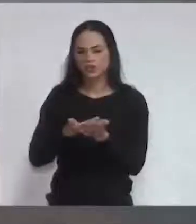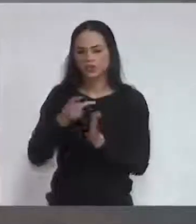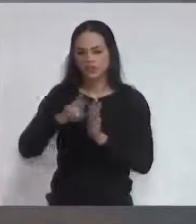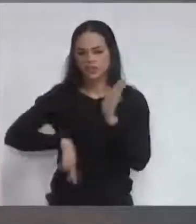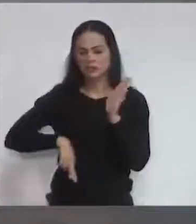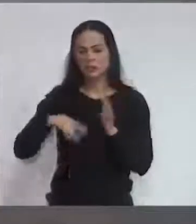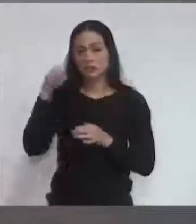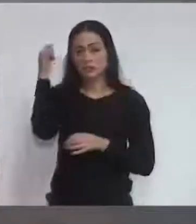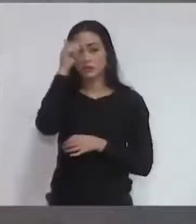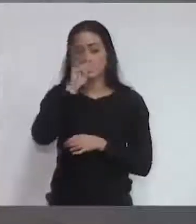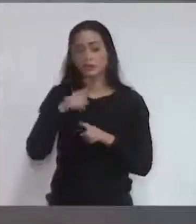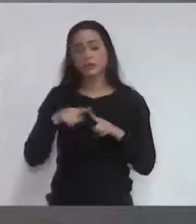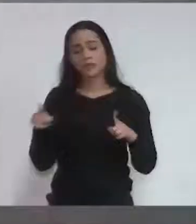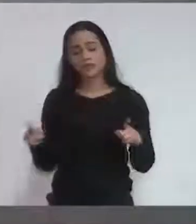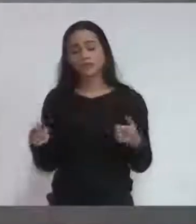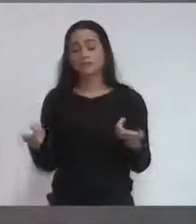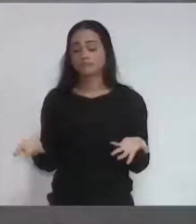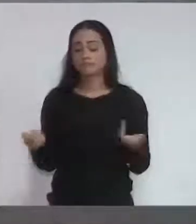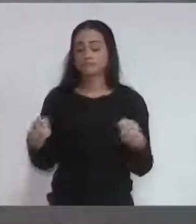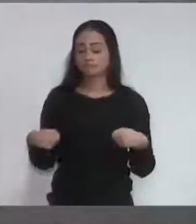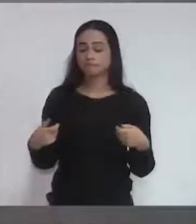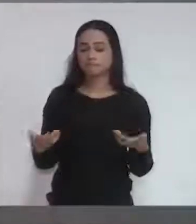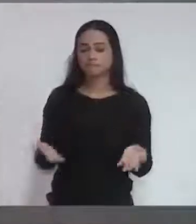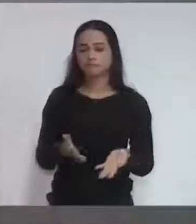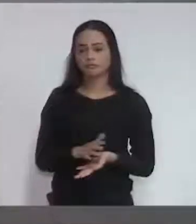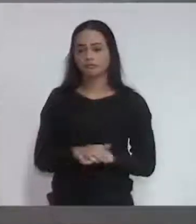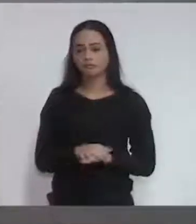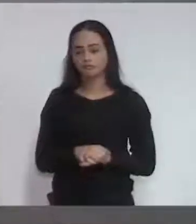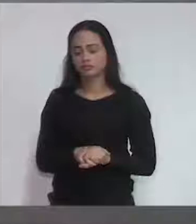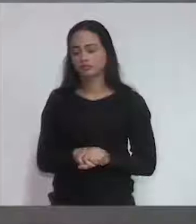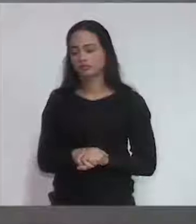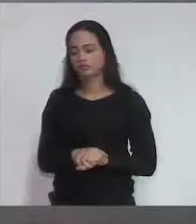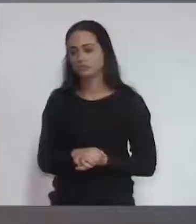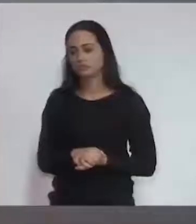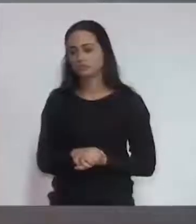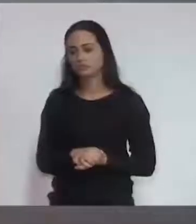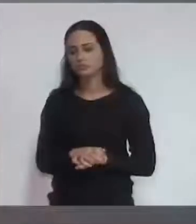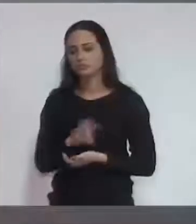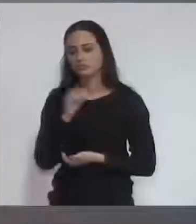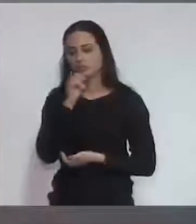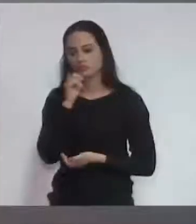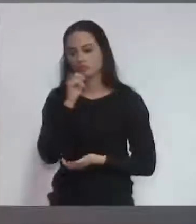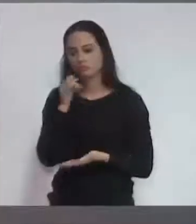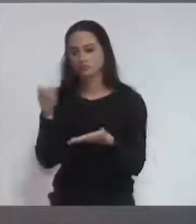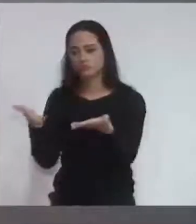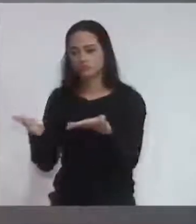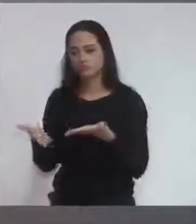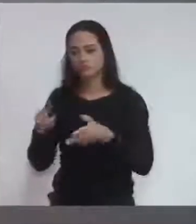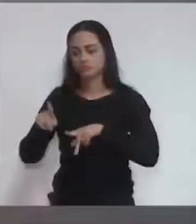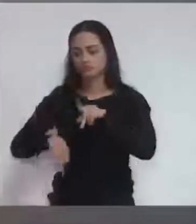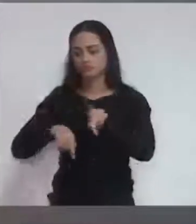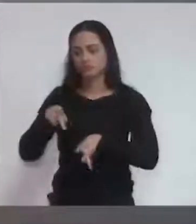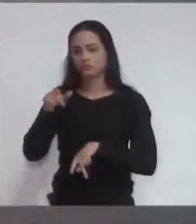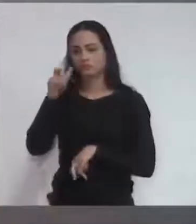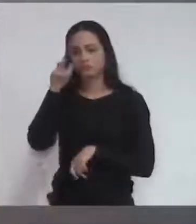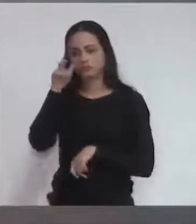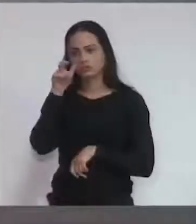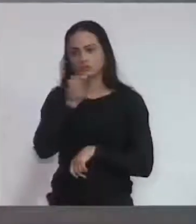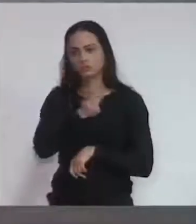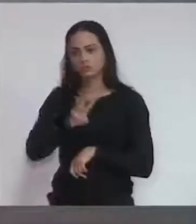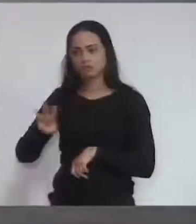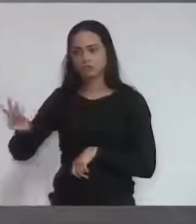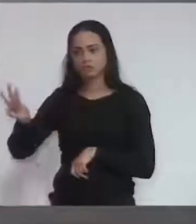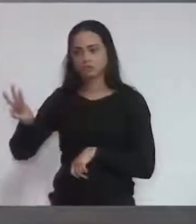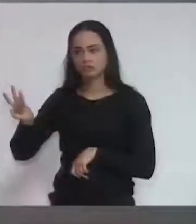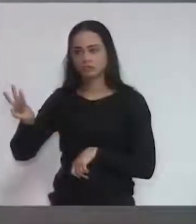a coisa é muito complicada, né? Por exemplo, eu convido aqueles que nos ouvem a entrarem no site,